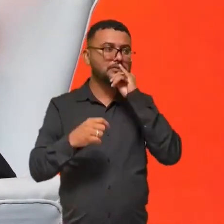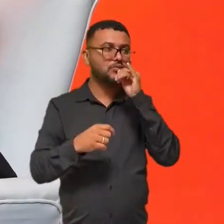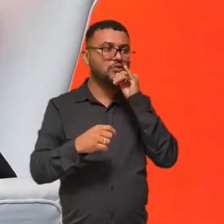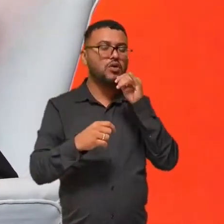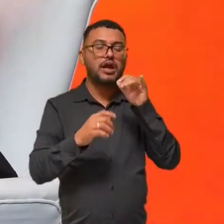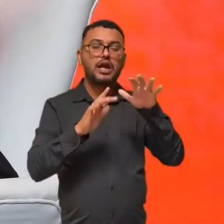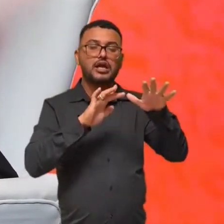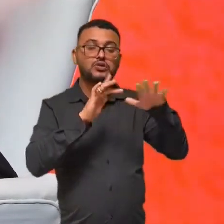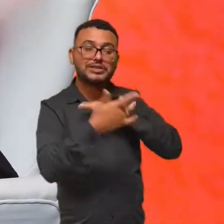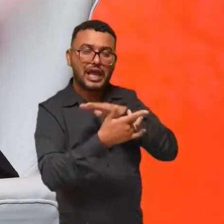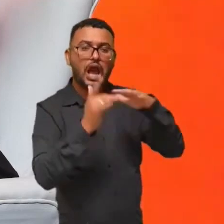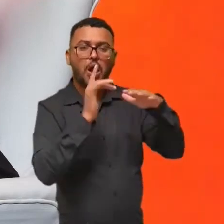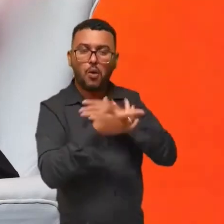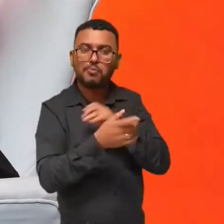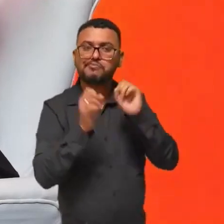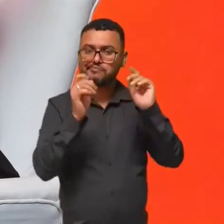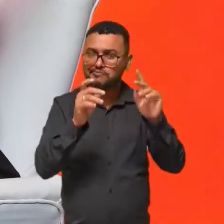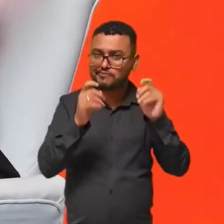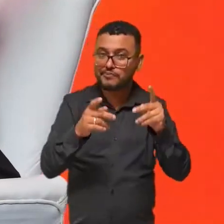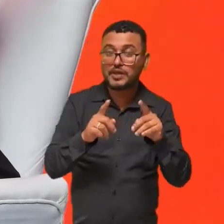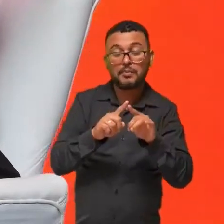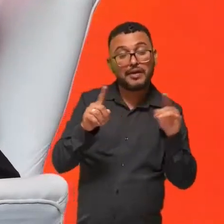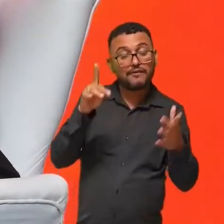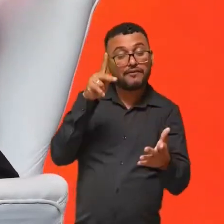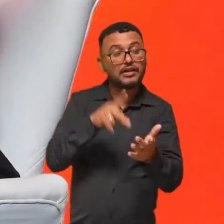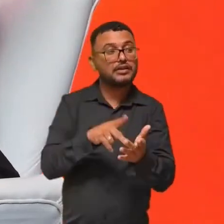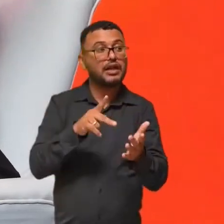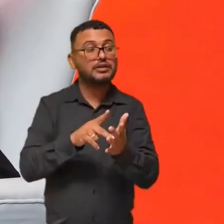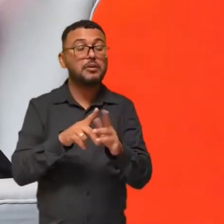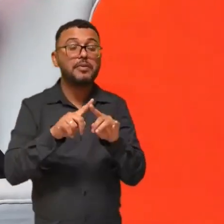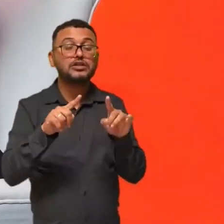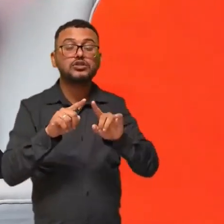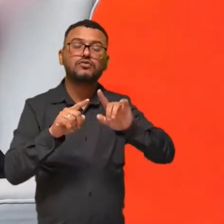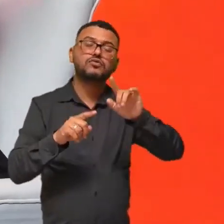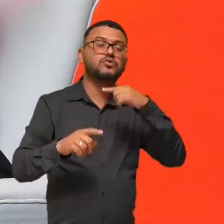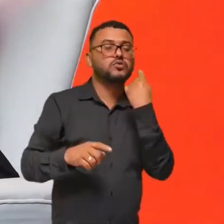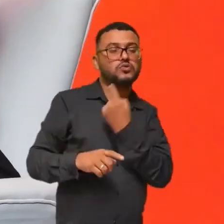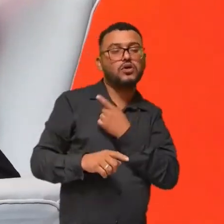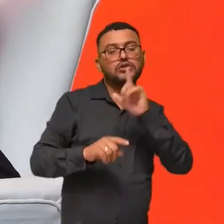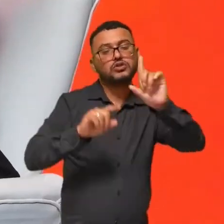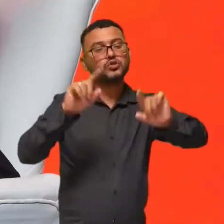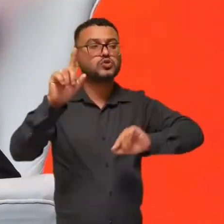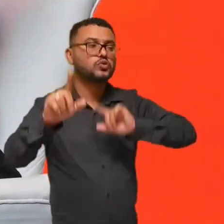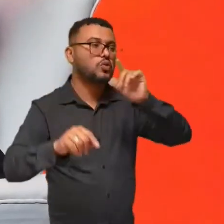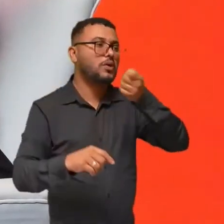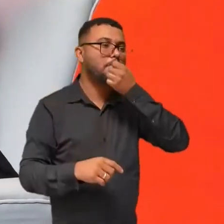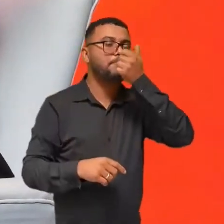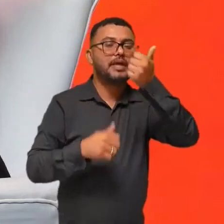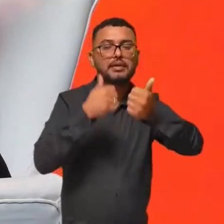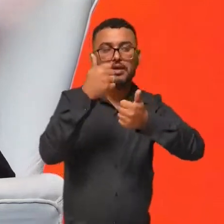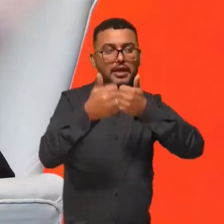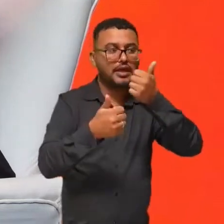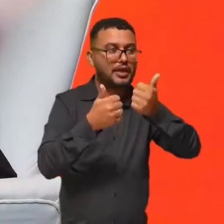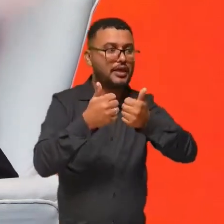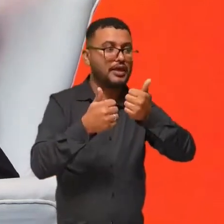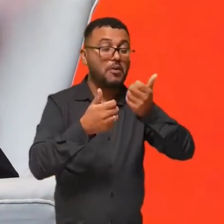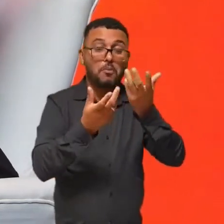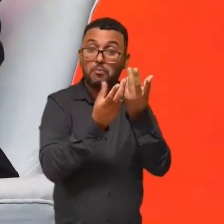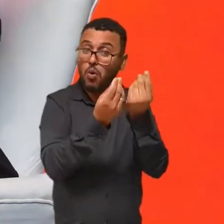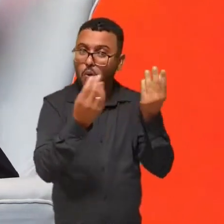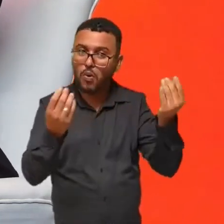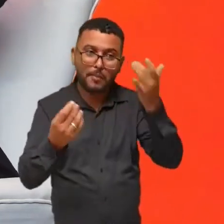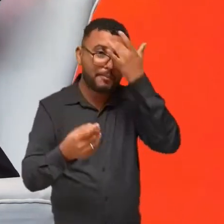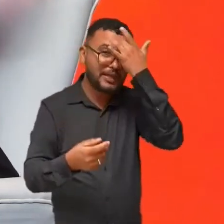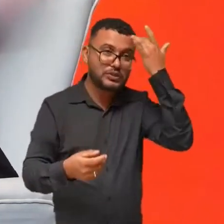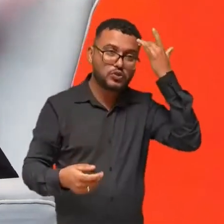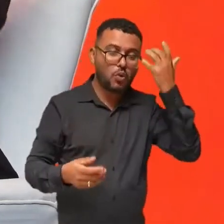mas, na verdade, ela é uma alternativa que a gente tem que dominar bem, tem que alcançar o público ali, tem um monte de gente, assim, milhões acompanhando,